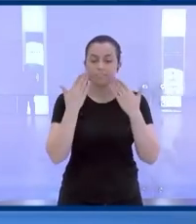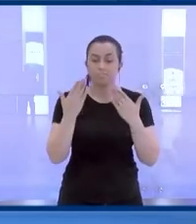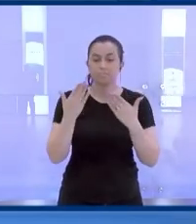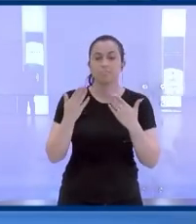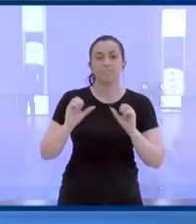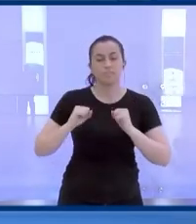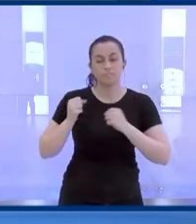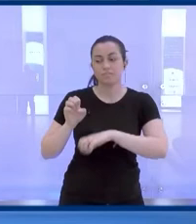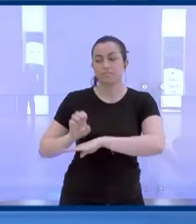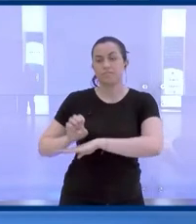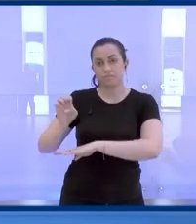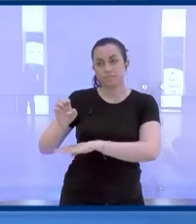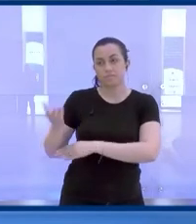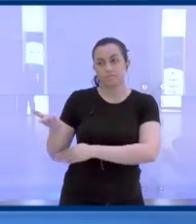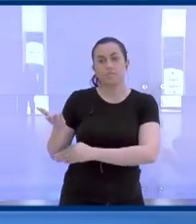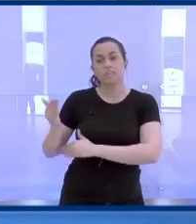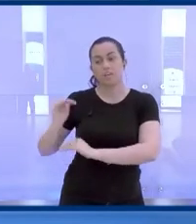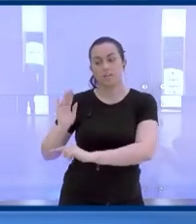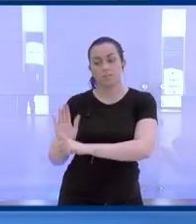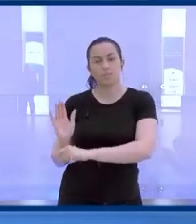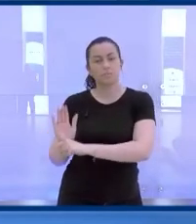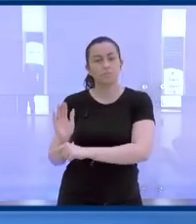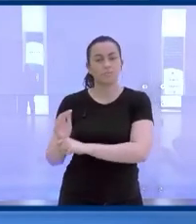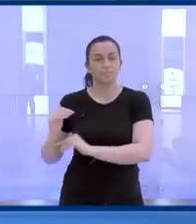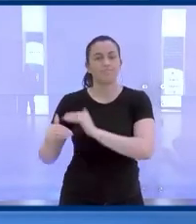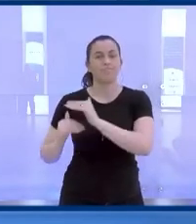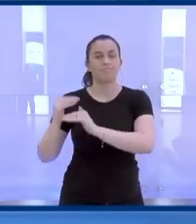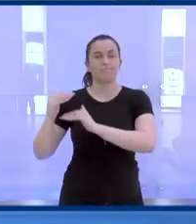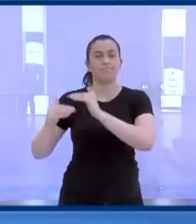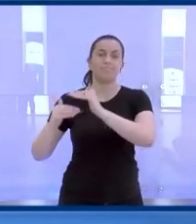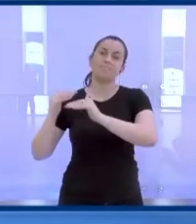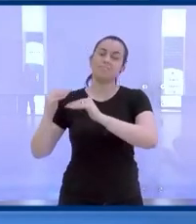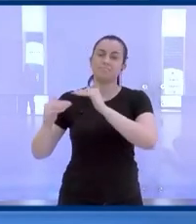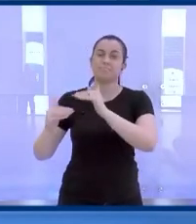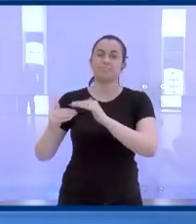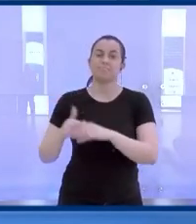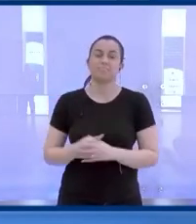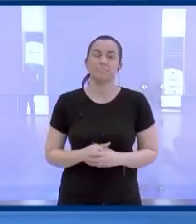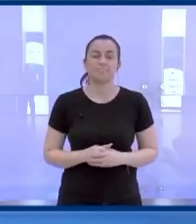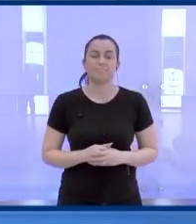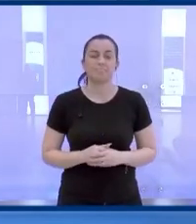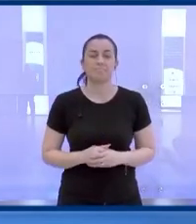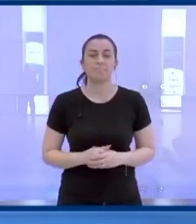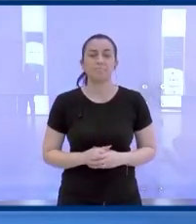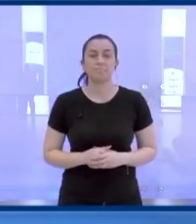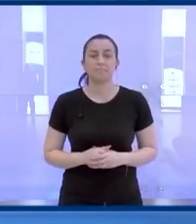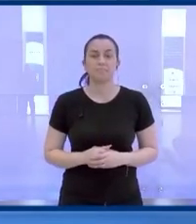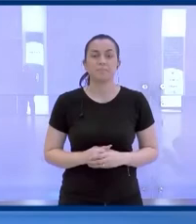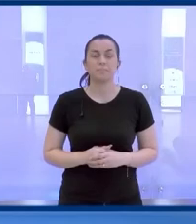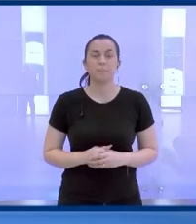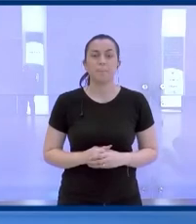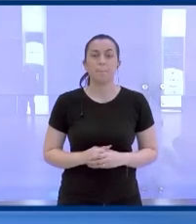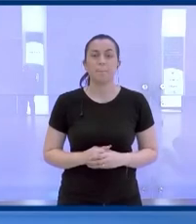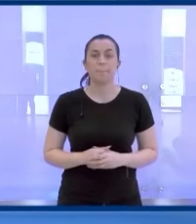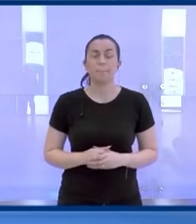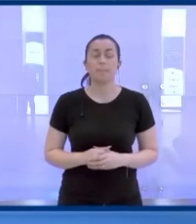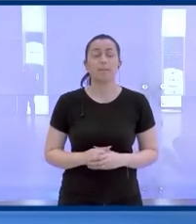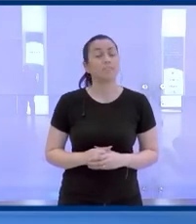diferente, muito melhor do que encontramos, e é um dia, sem dúvida,